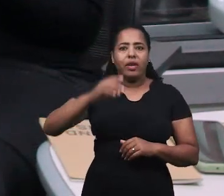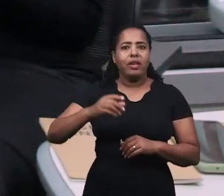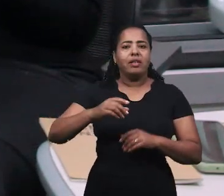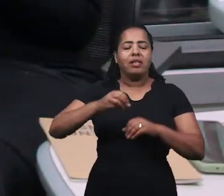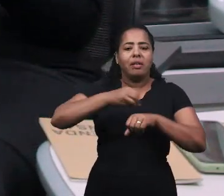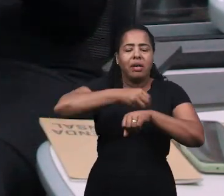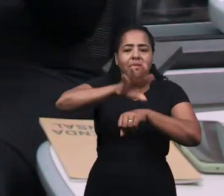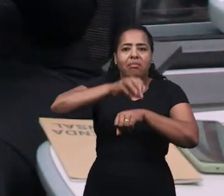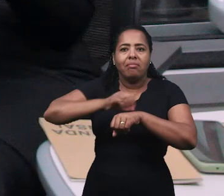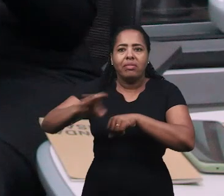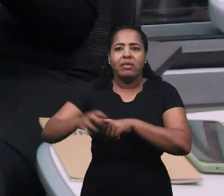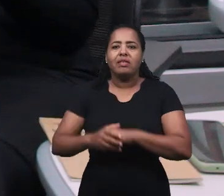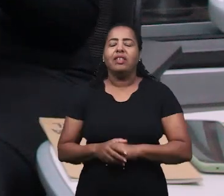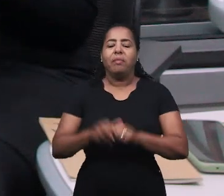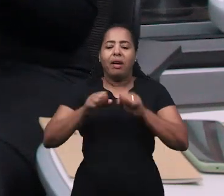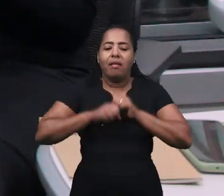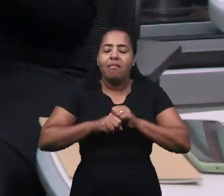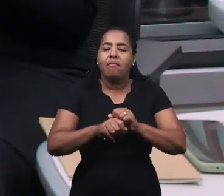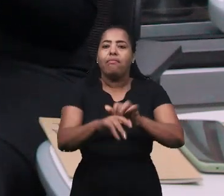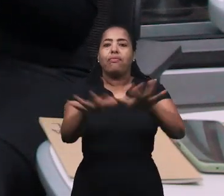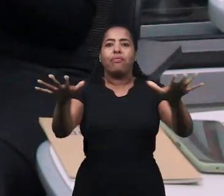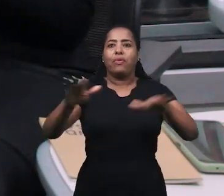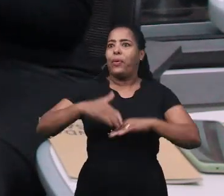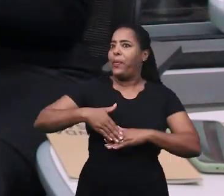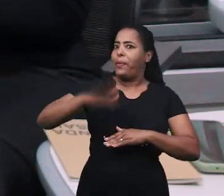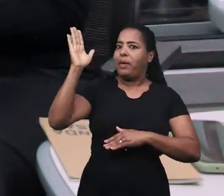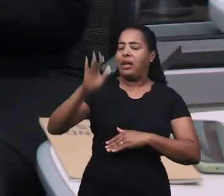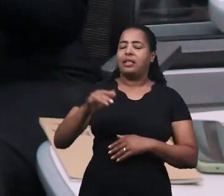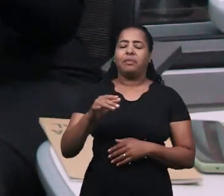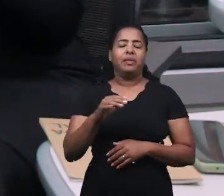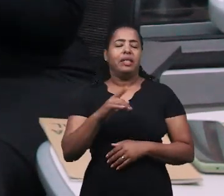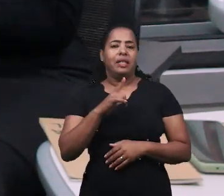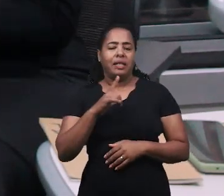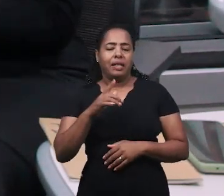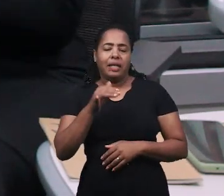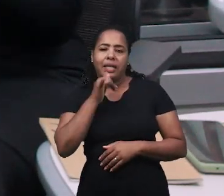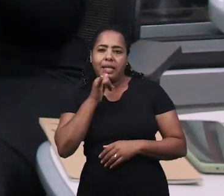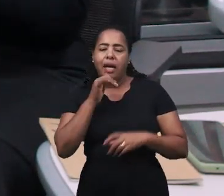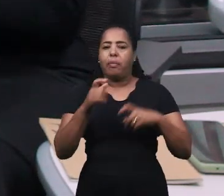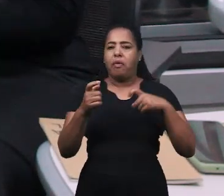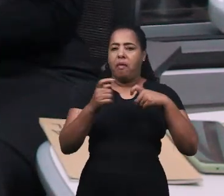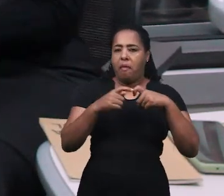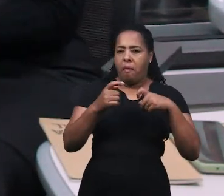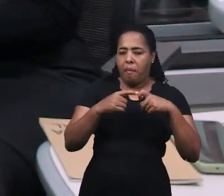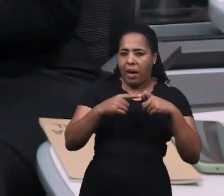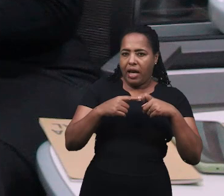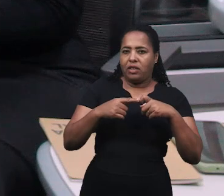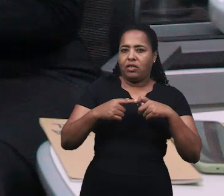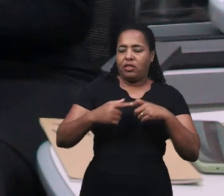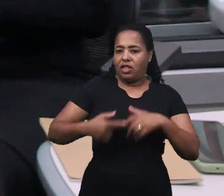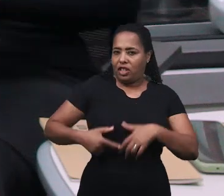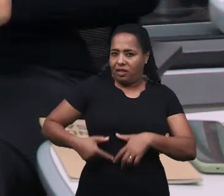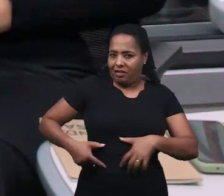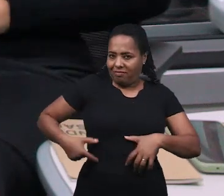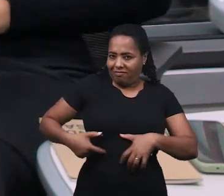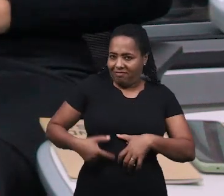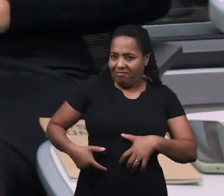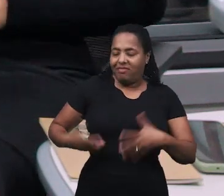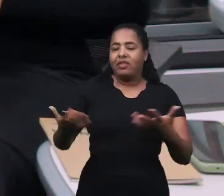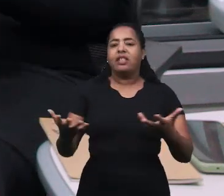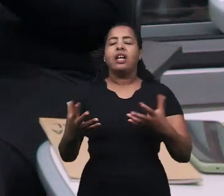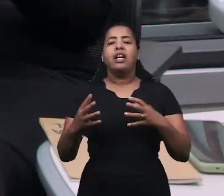irmãos? Para abranger o máximo possível, né? Então, por exemplo, um médico, um gastro. Então, uma dor